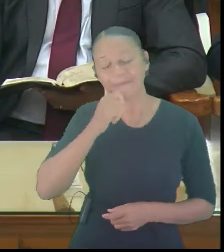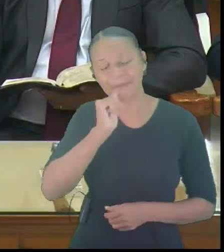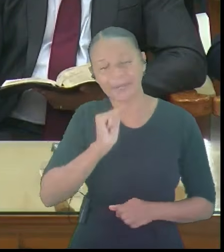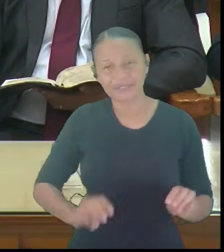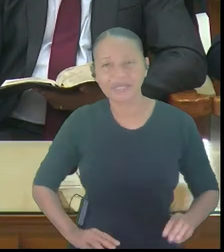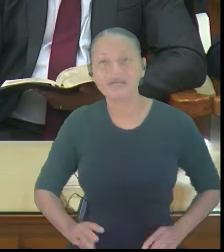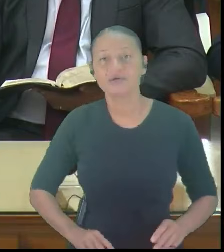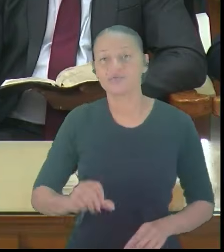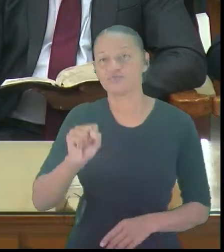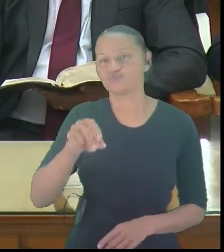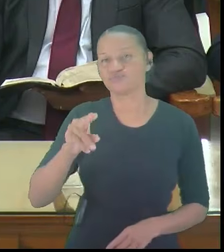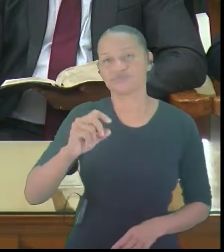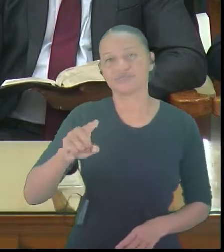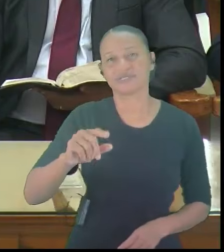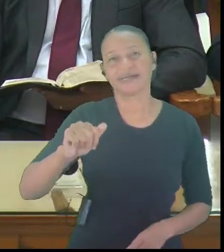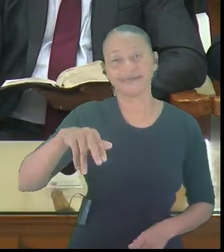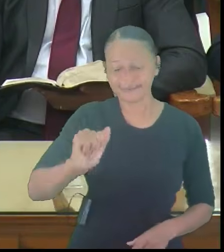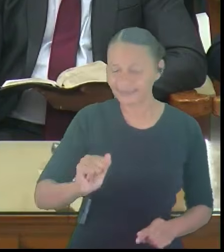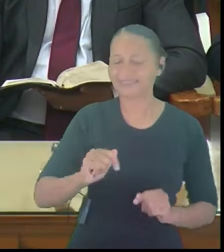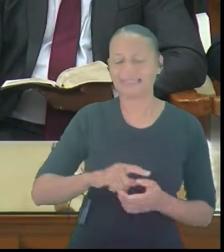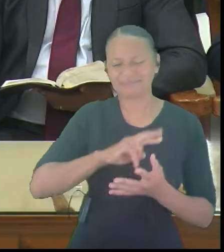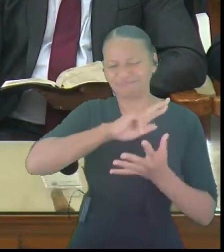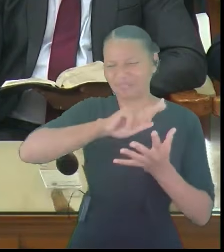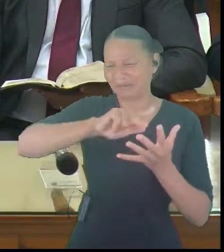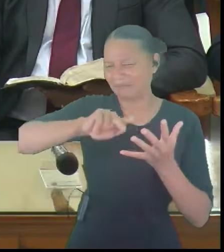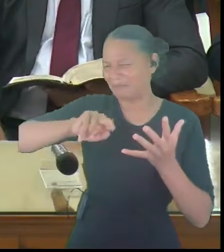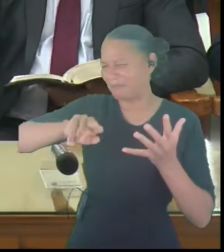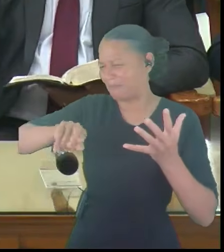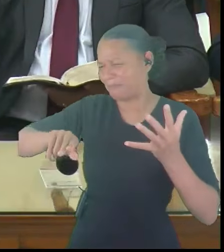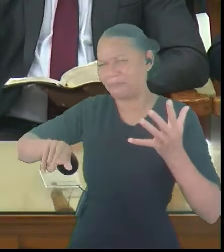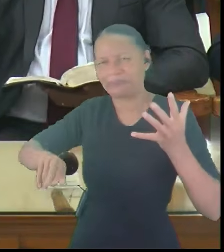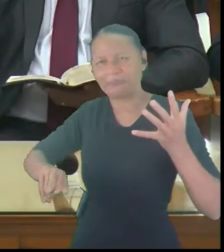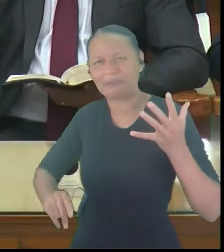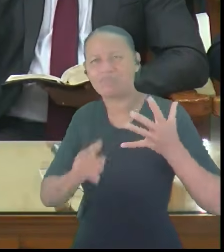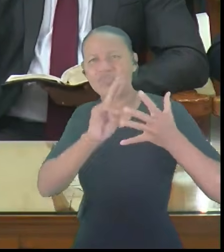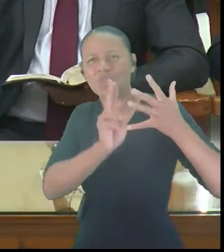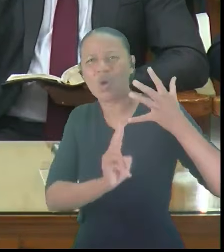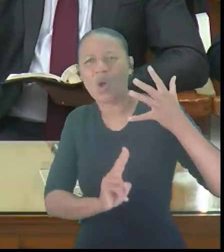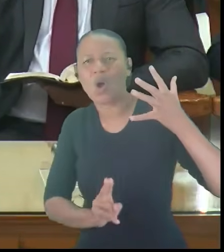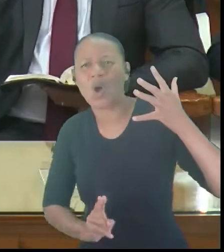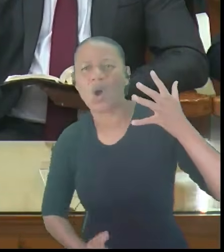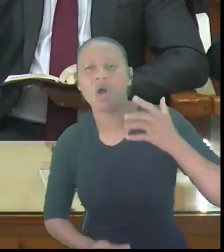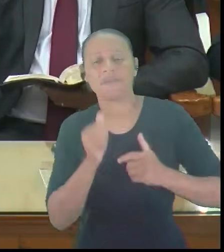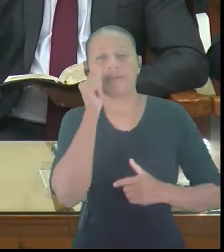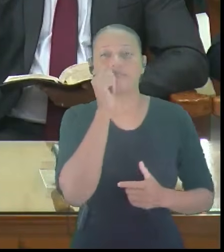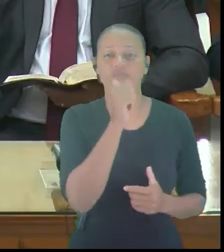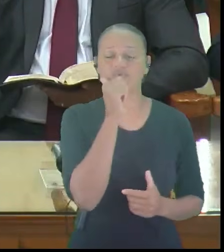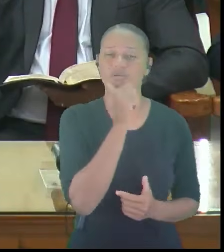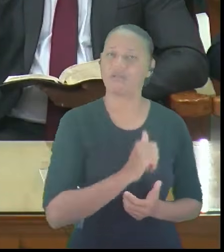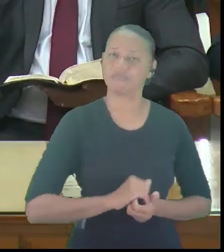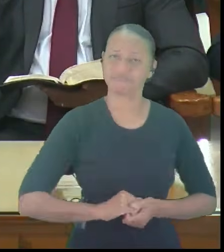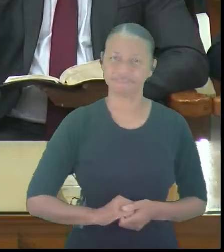de Susana, a Bíblia fala de dezenas e dezenas de mulheres.